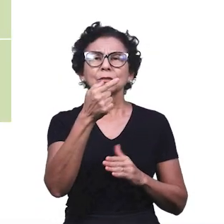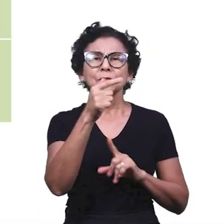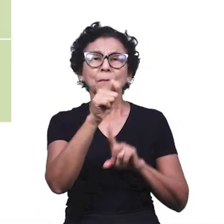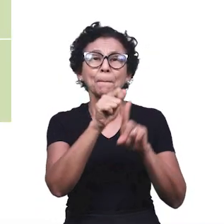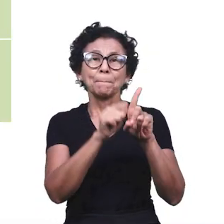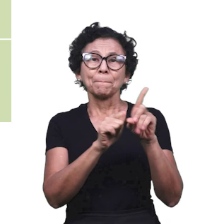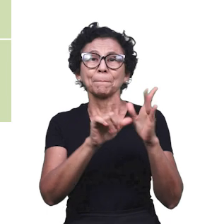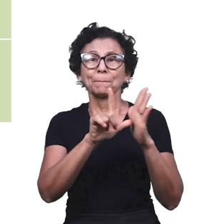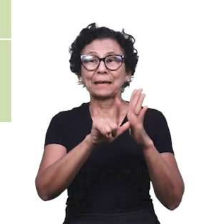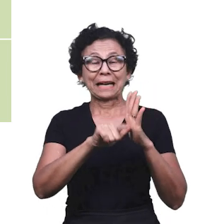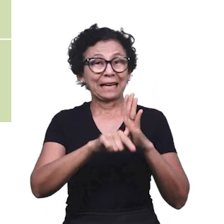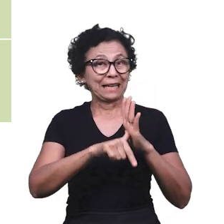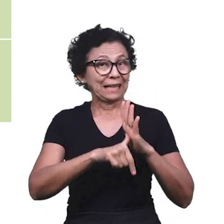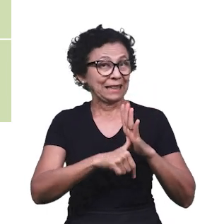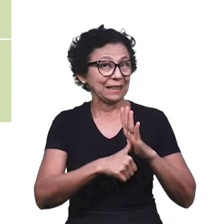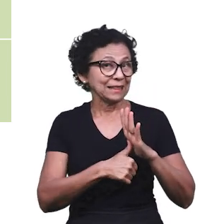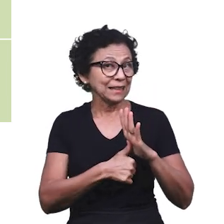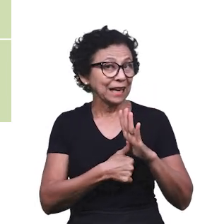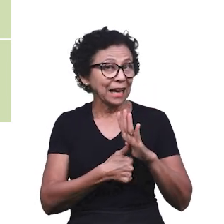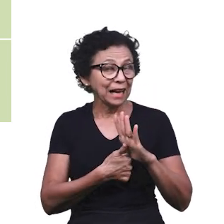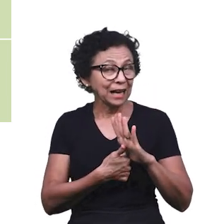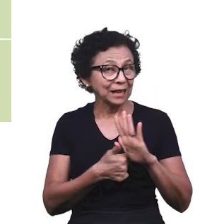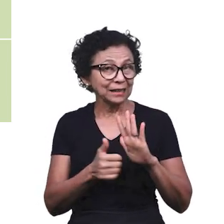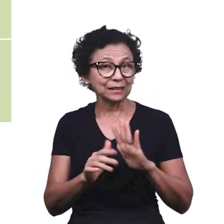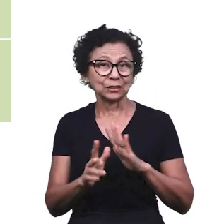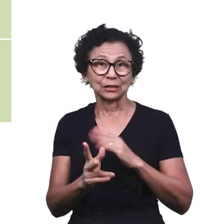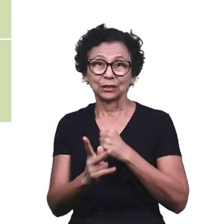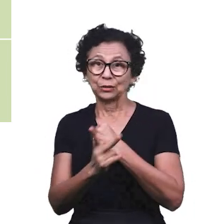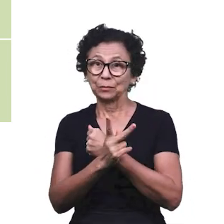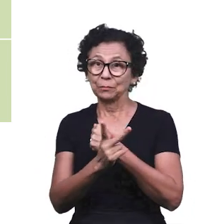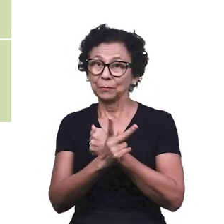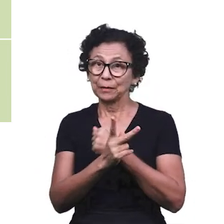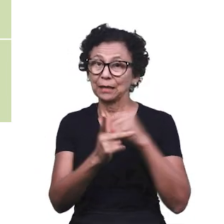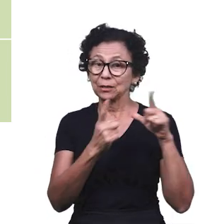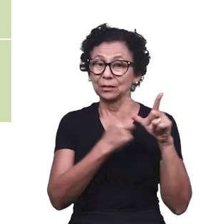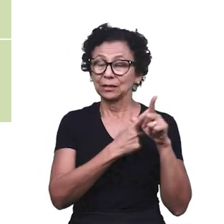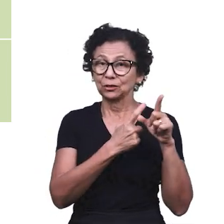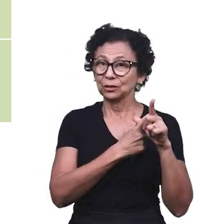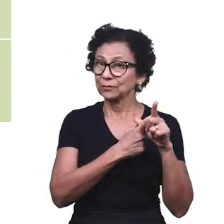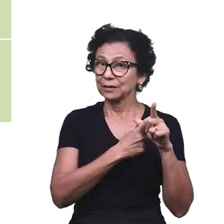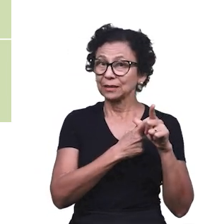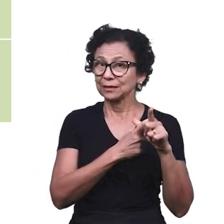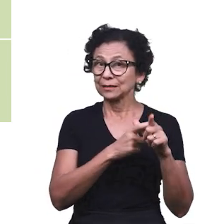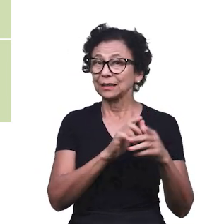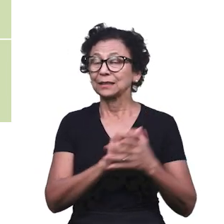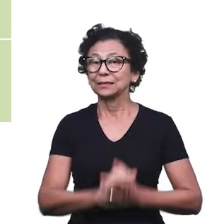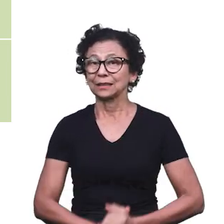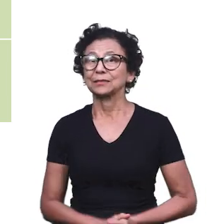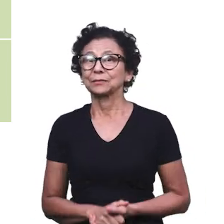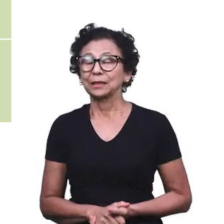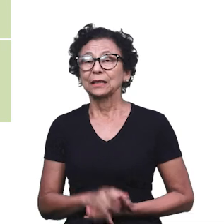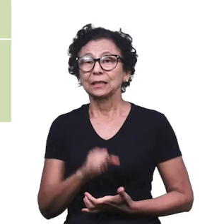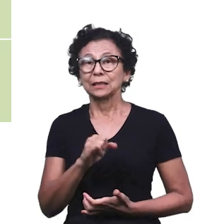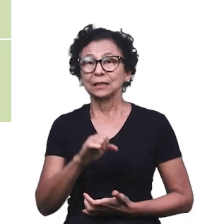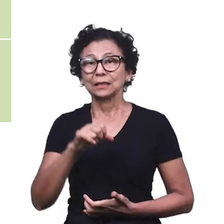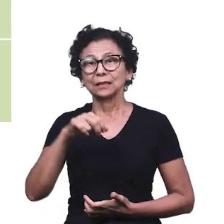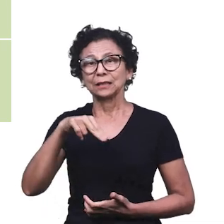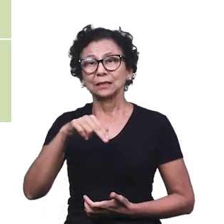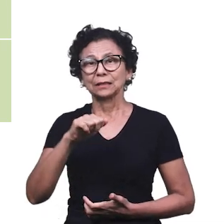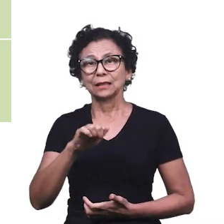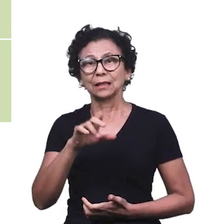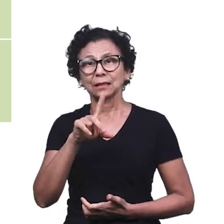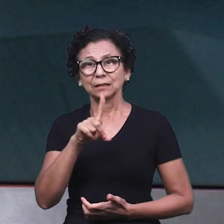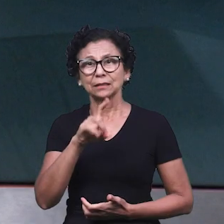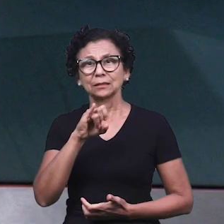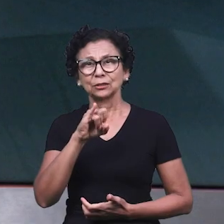7 meses de atraso, não é do empréstimo ou da dívida, não. 7 meses da